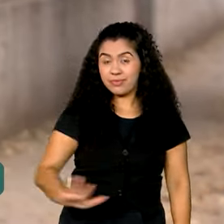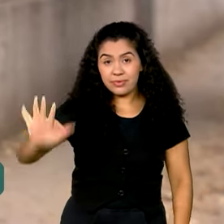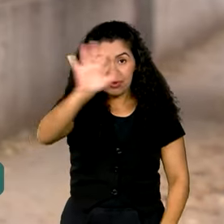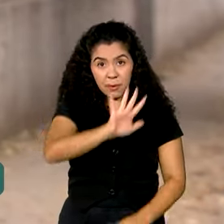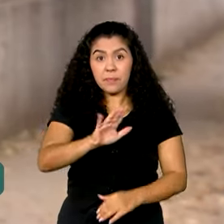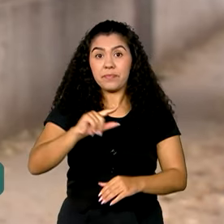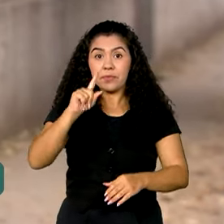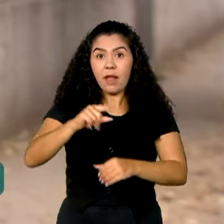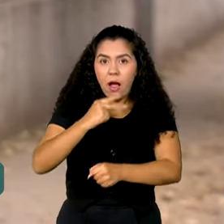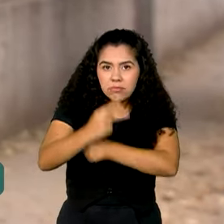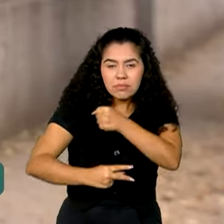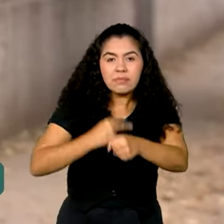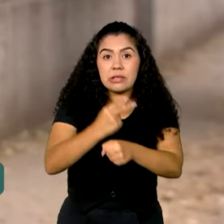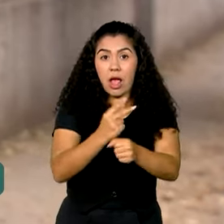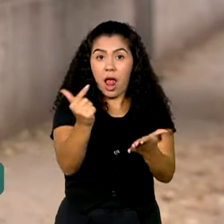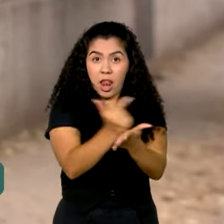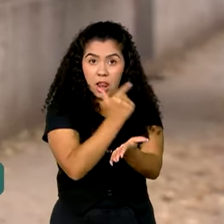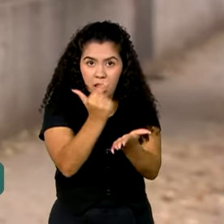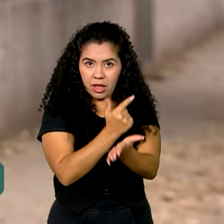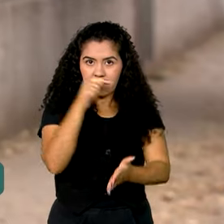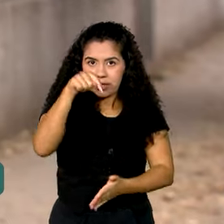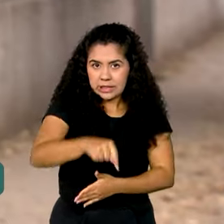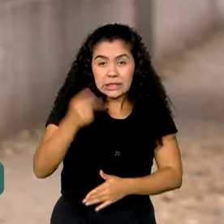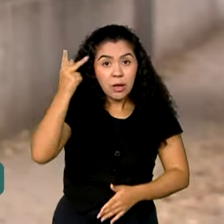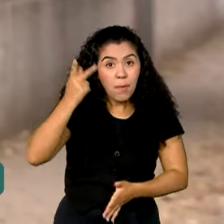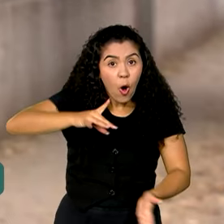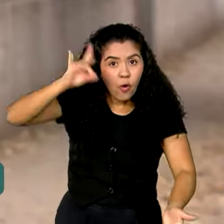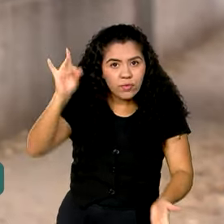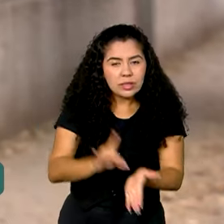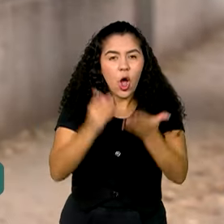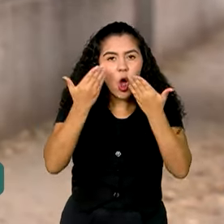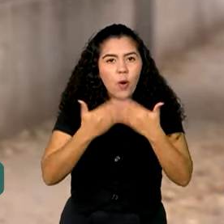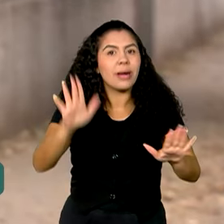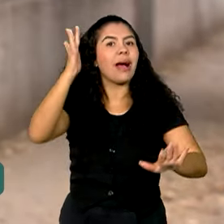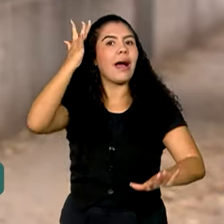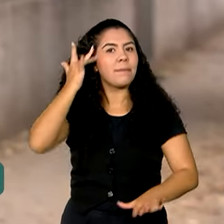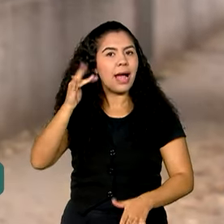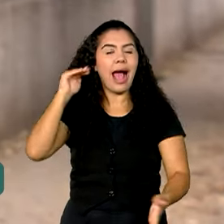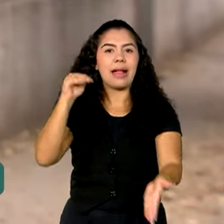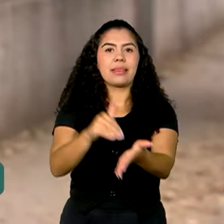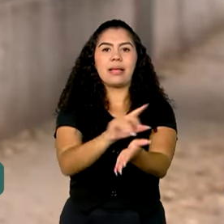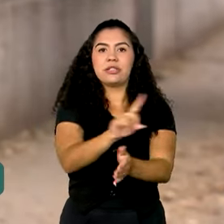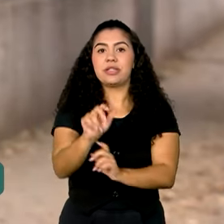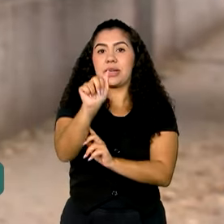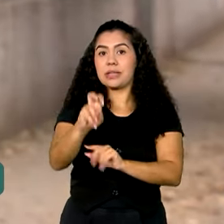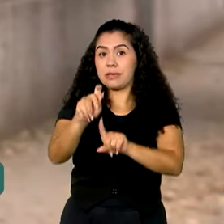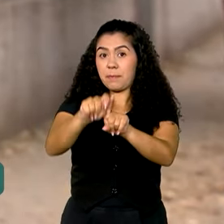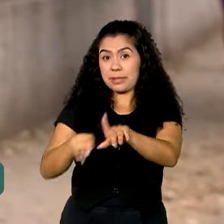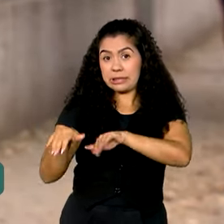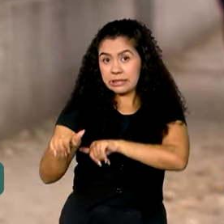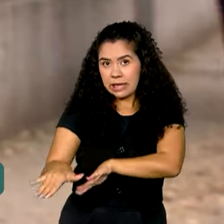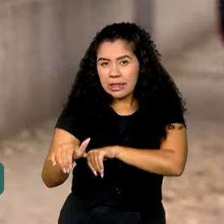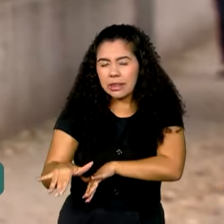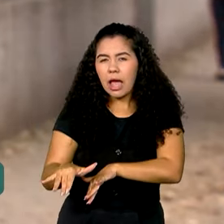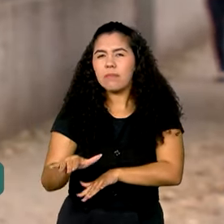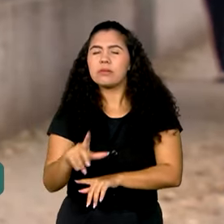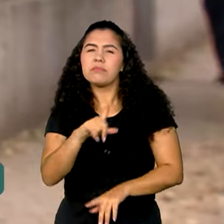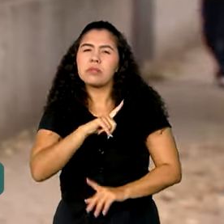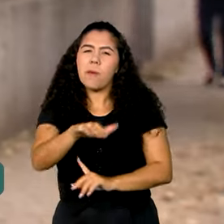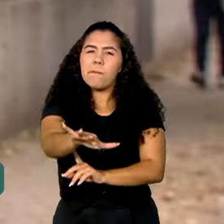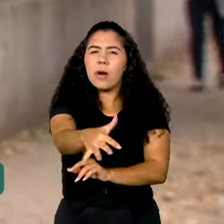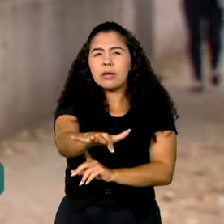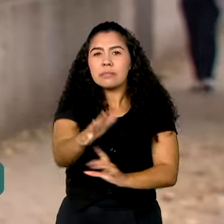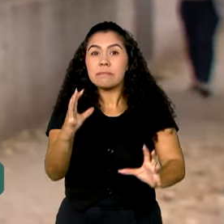do Livro de São Paulo começa oficialmente amanhã e vai até o dia 15 de setembro. A expectativa é